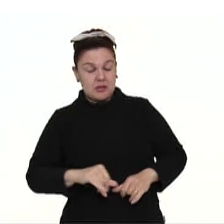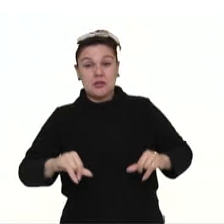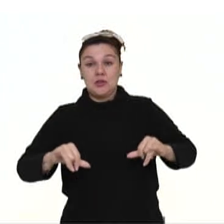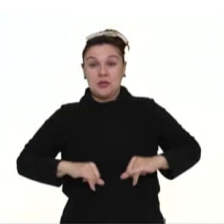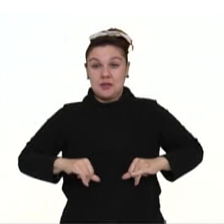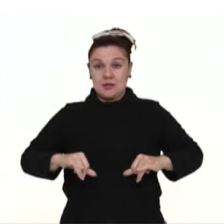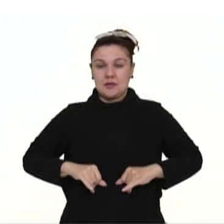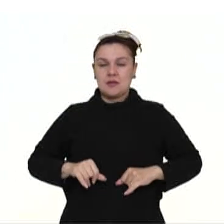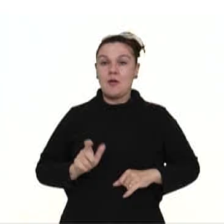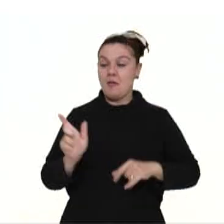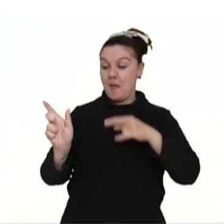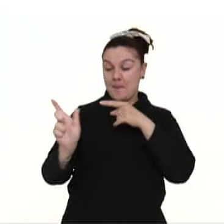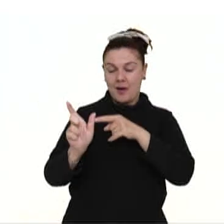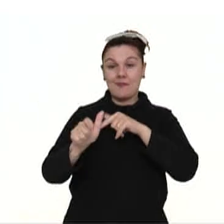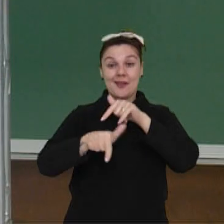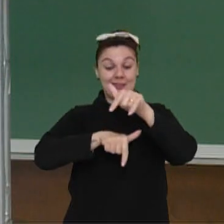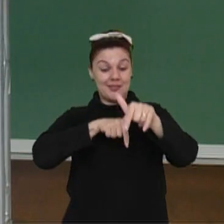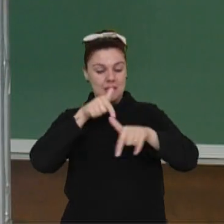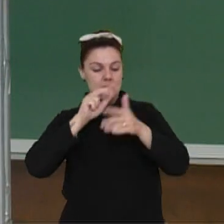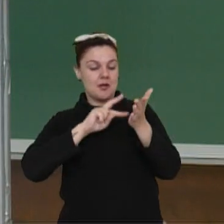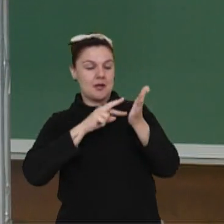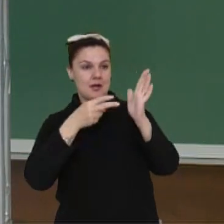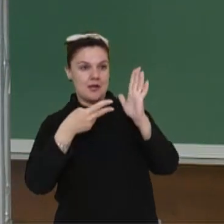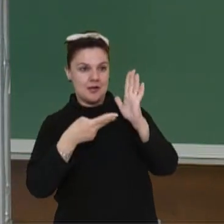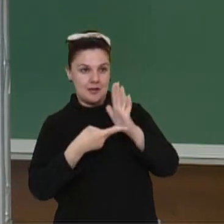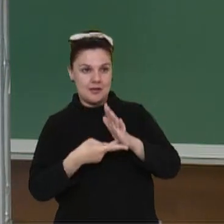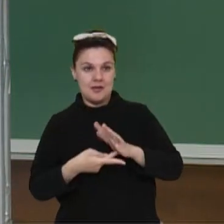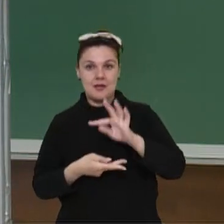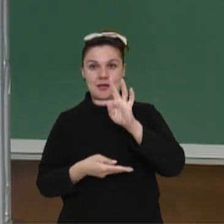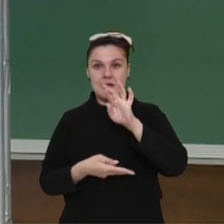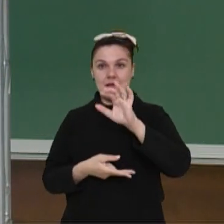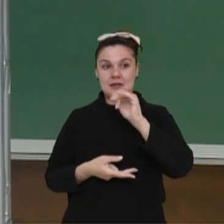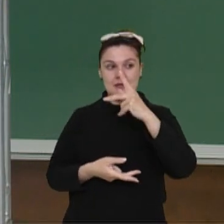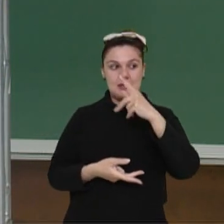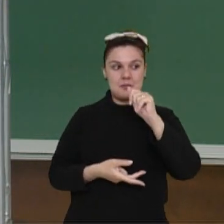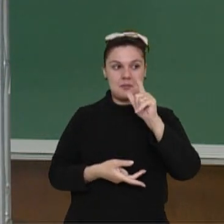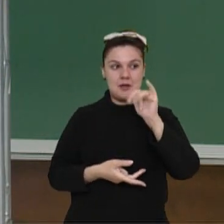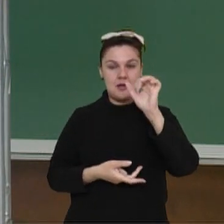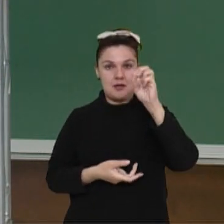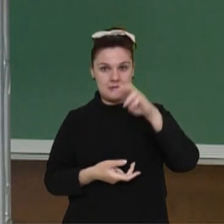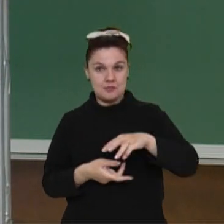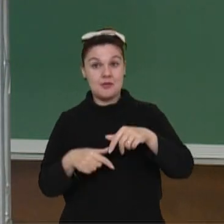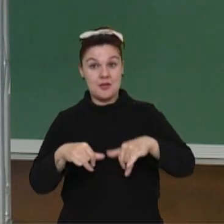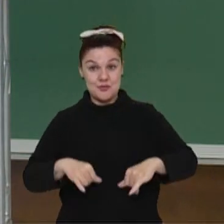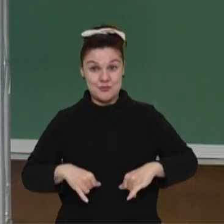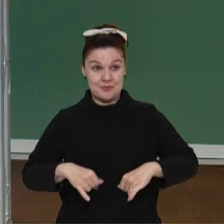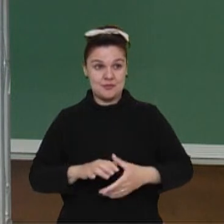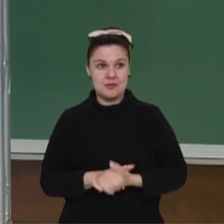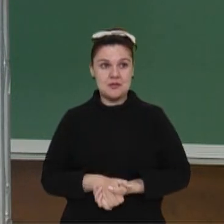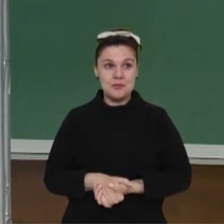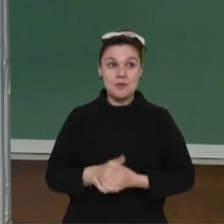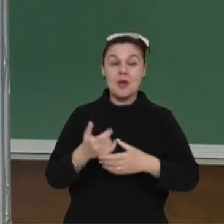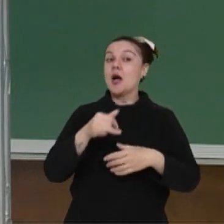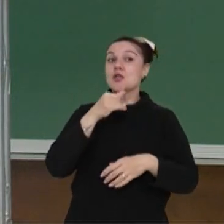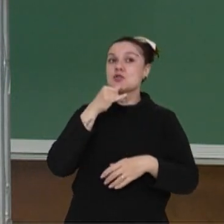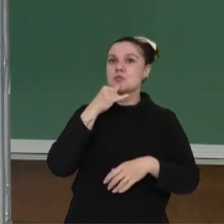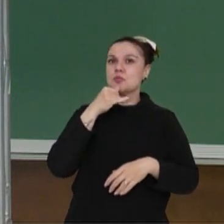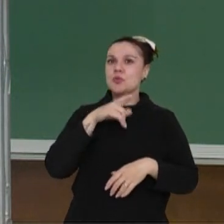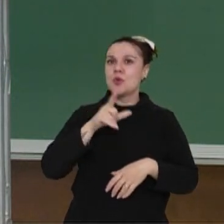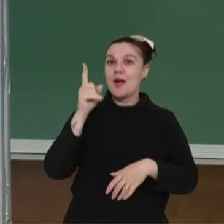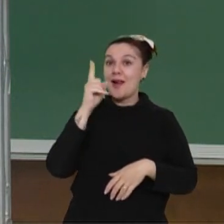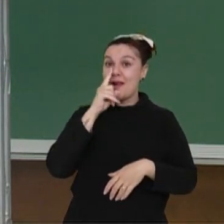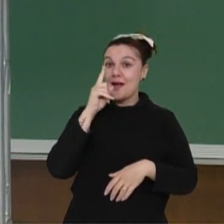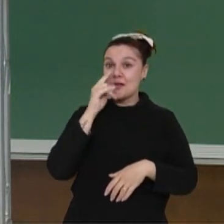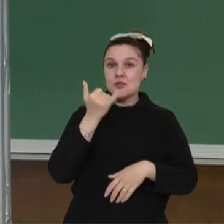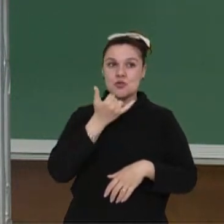a palavra trabalho vem do grego tripalium, né? Foi preciso convencer... Do grego, gente, do